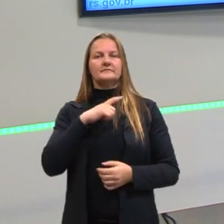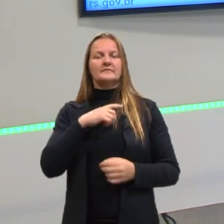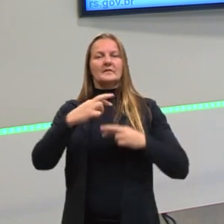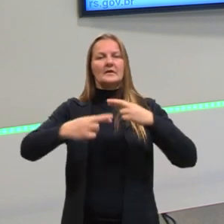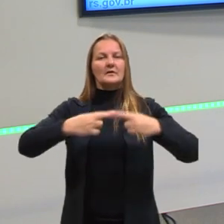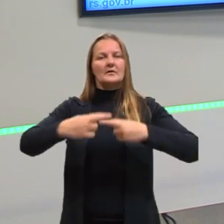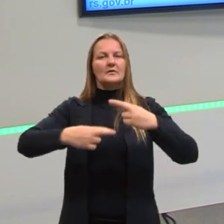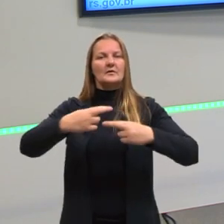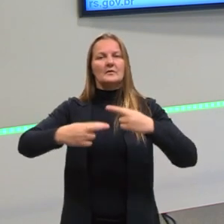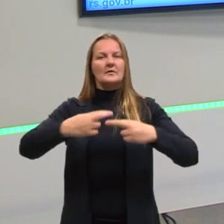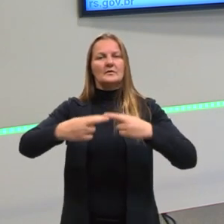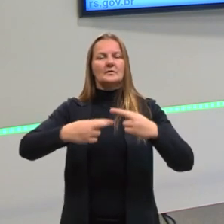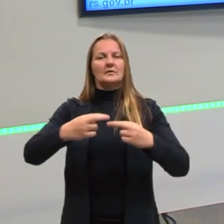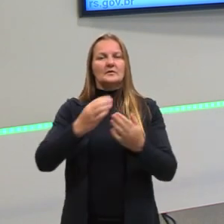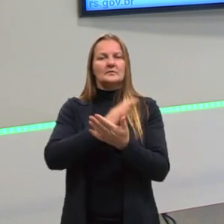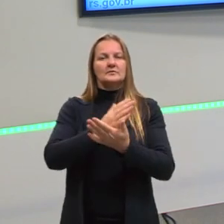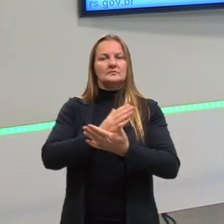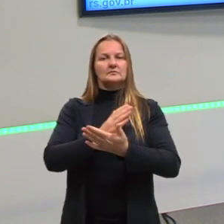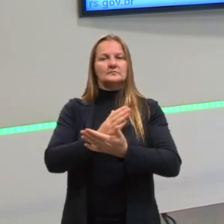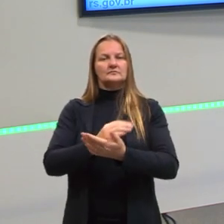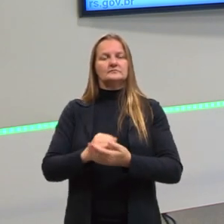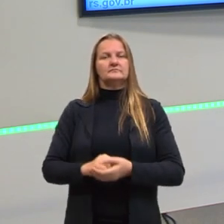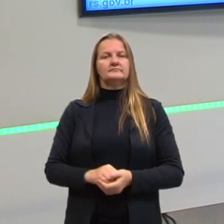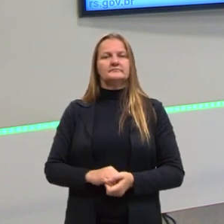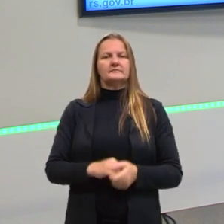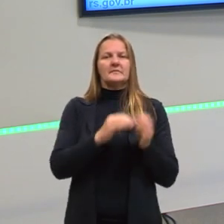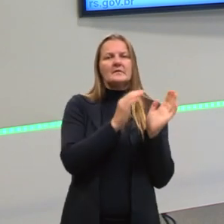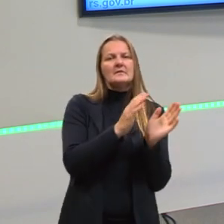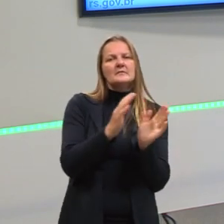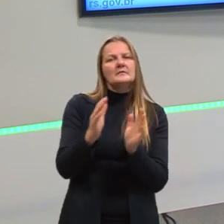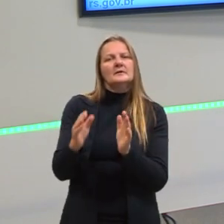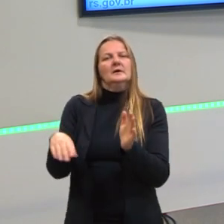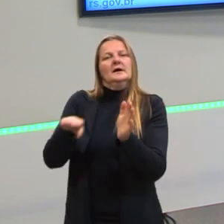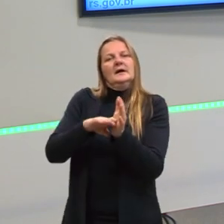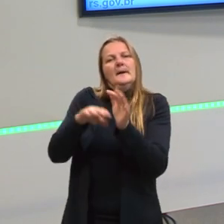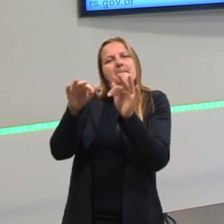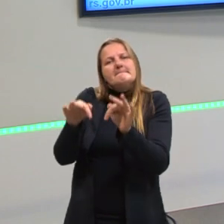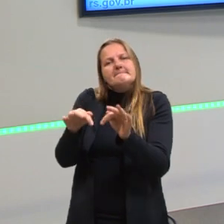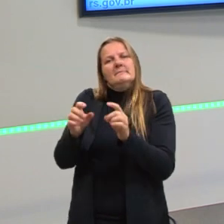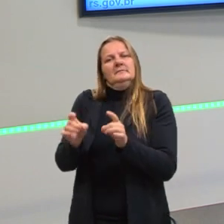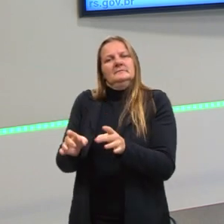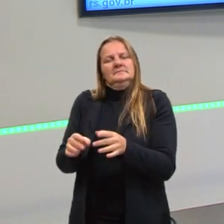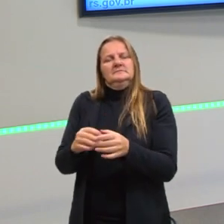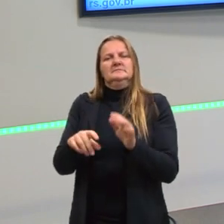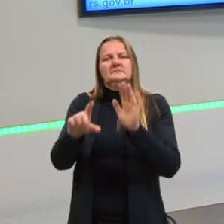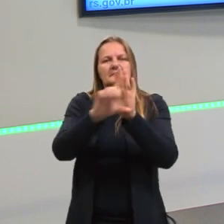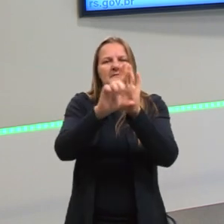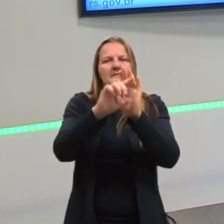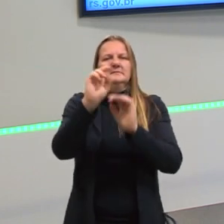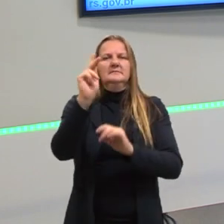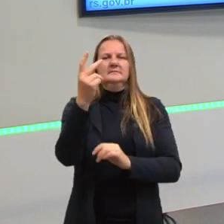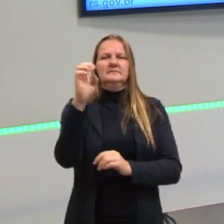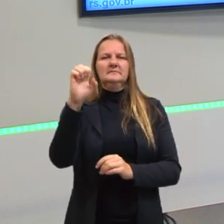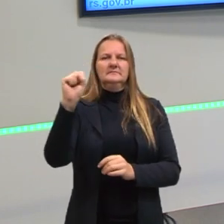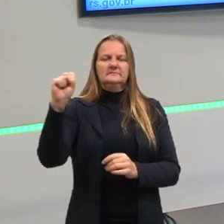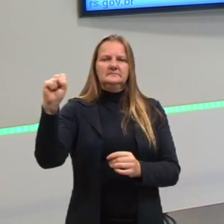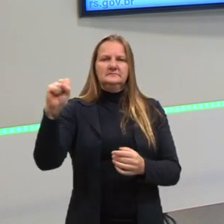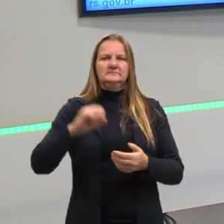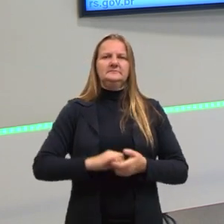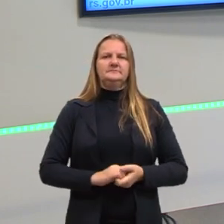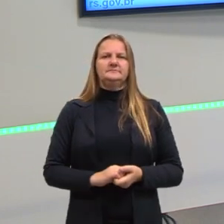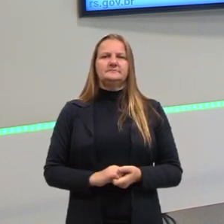e reacções intermediárias né tapas para chegar no meu produto final é preciso aplicar a lei de